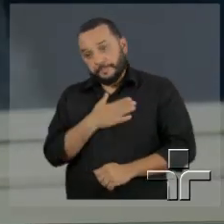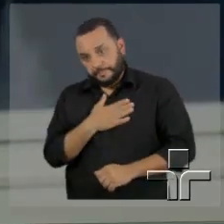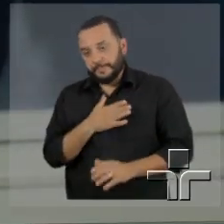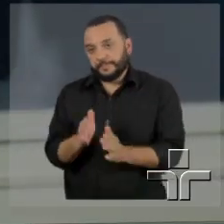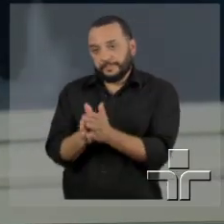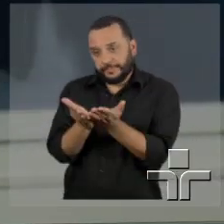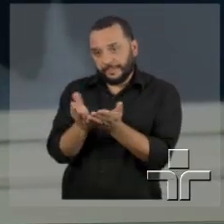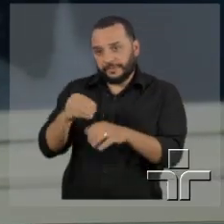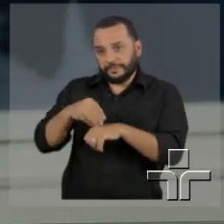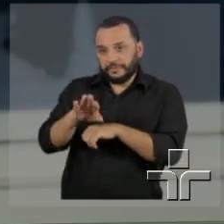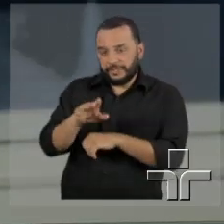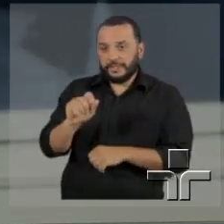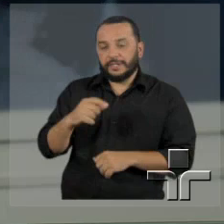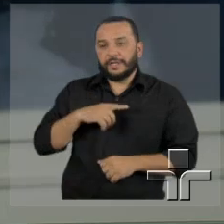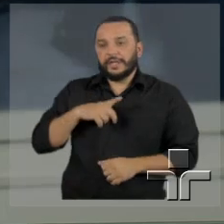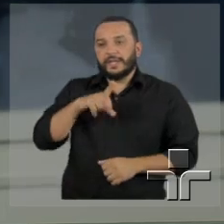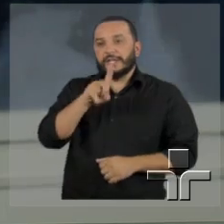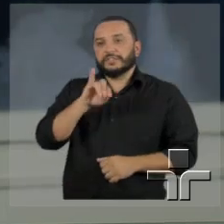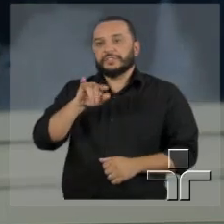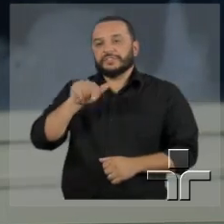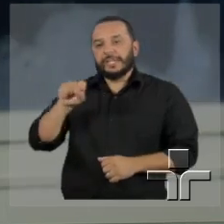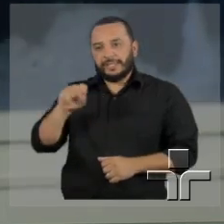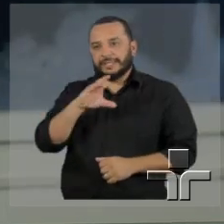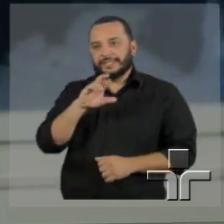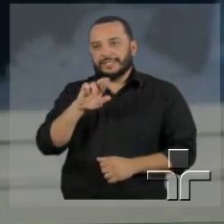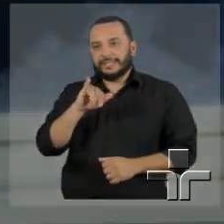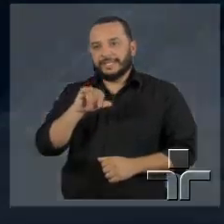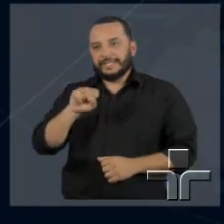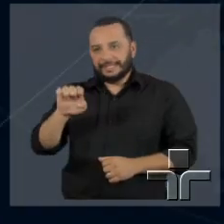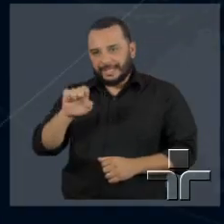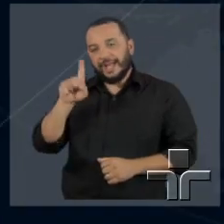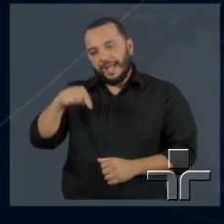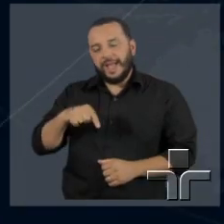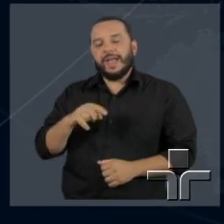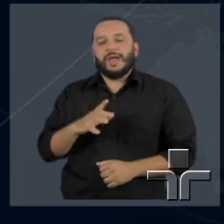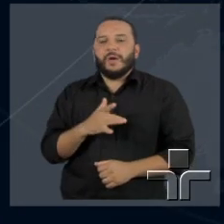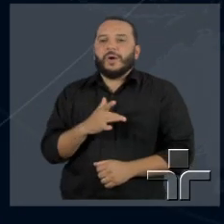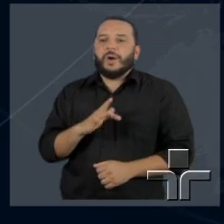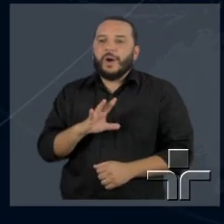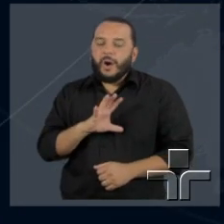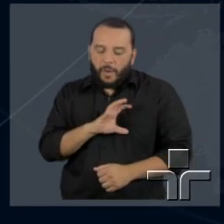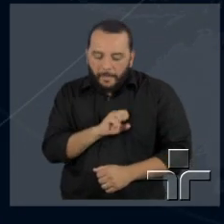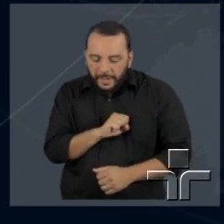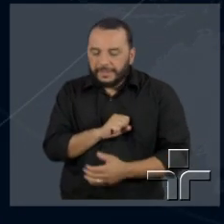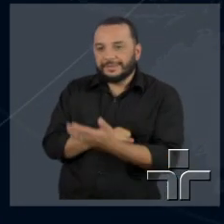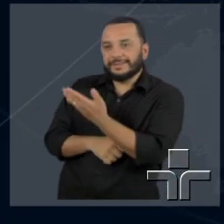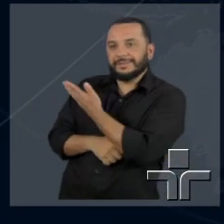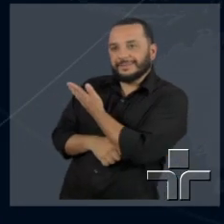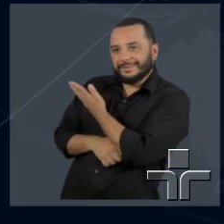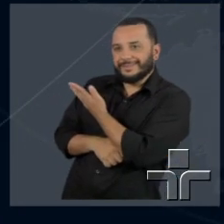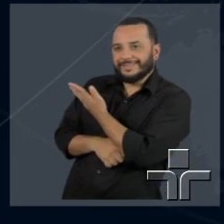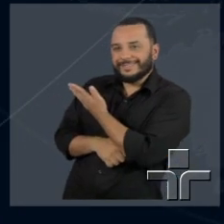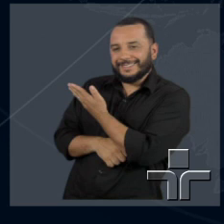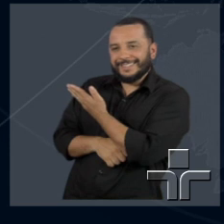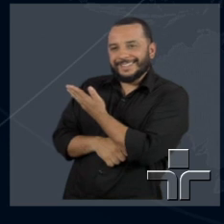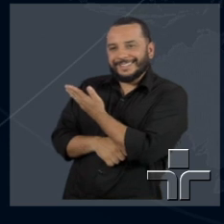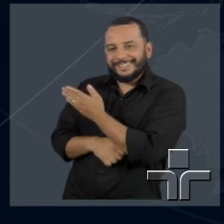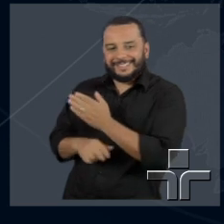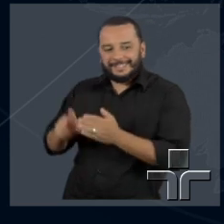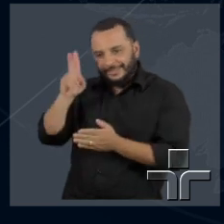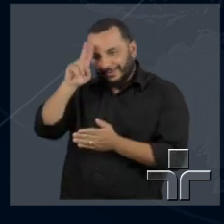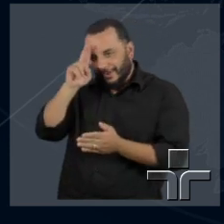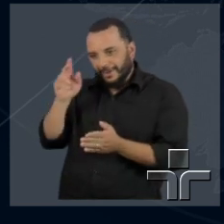aqui indicado, Os Dias da Crise, Jerônimo Teixeira, é um romance ligeiro, um romance curto,